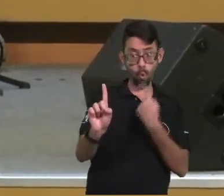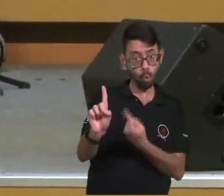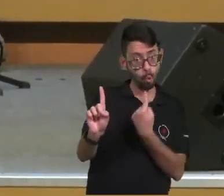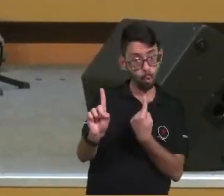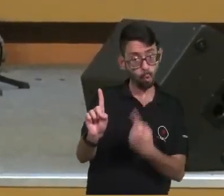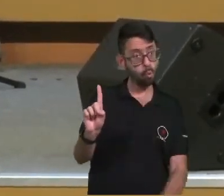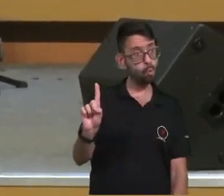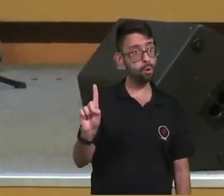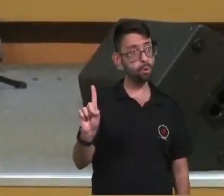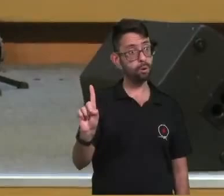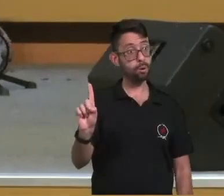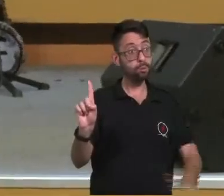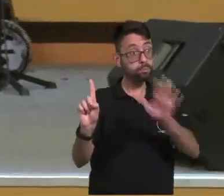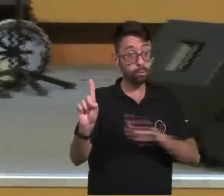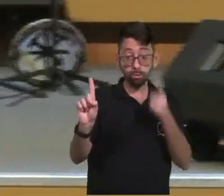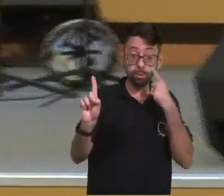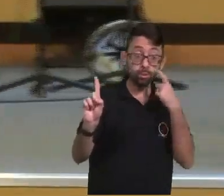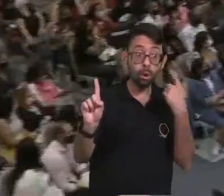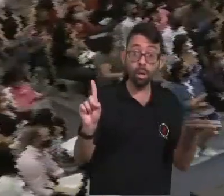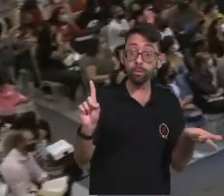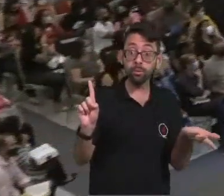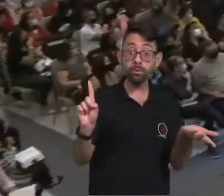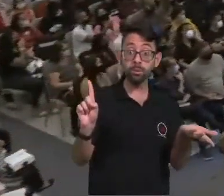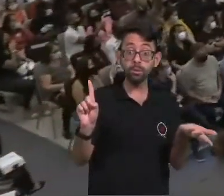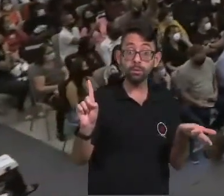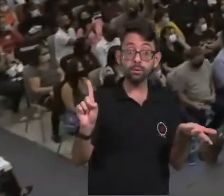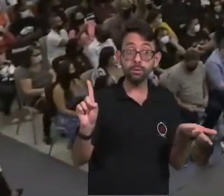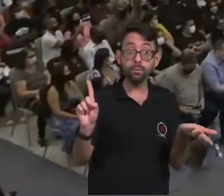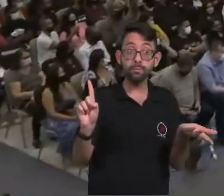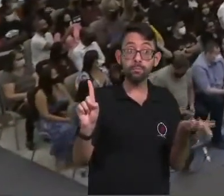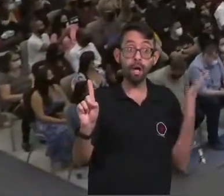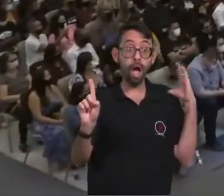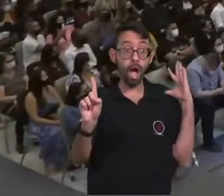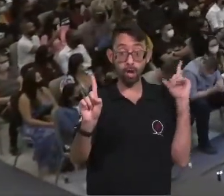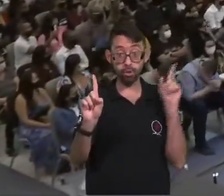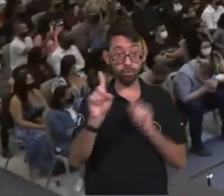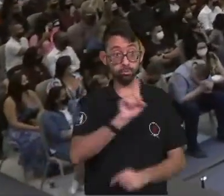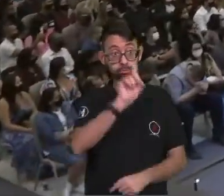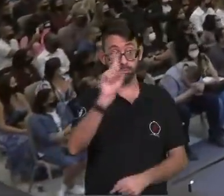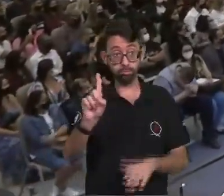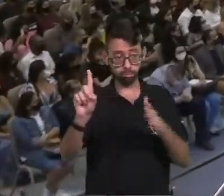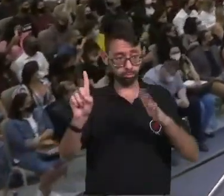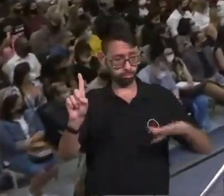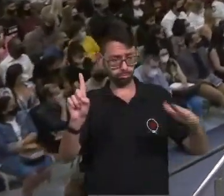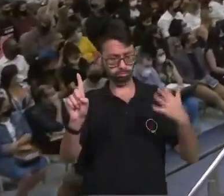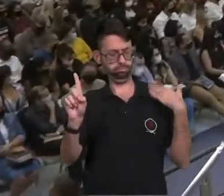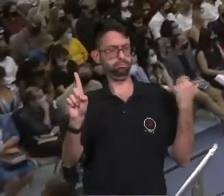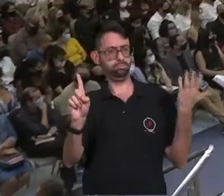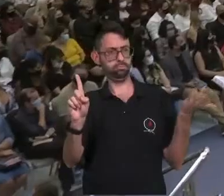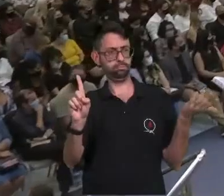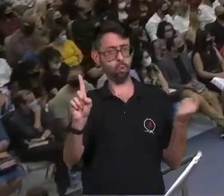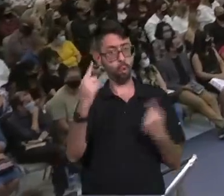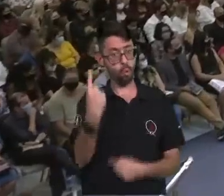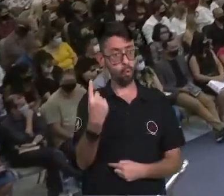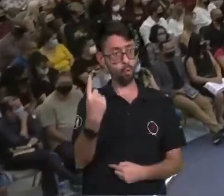A criança está até chorando. O anjo chegou, assustou. Um anjo!